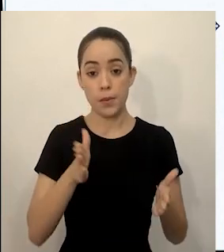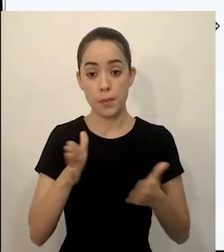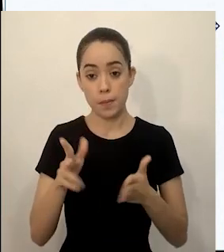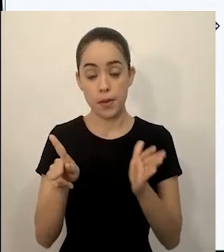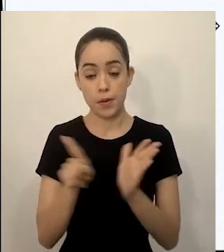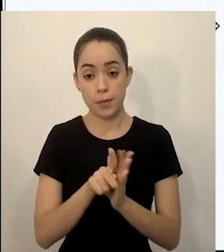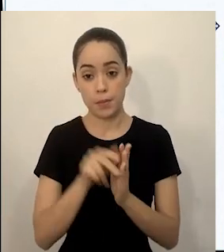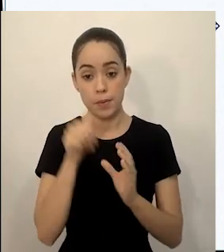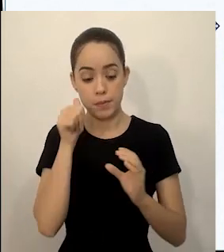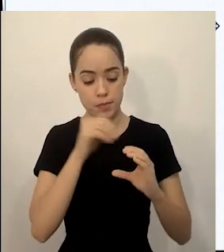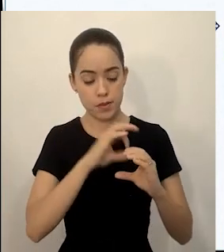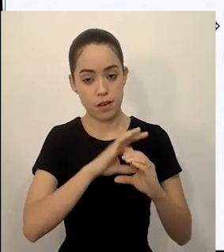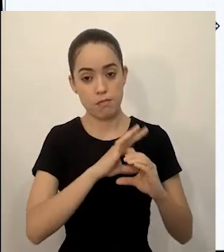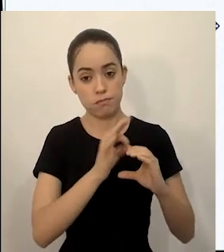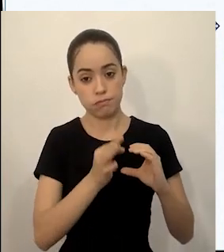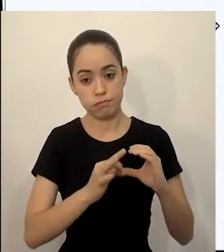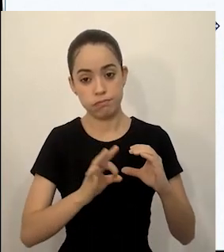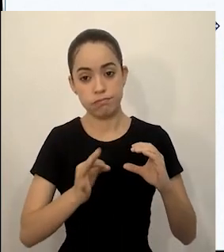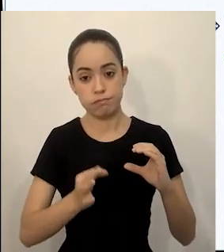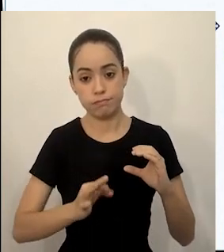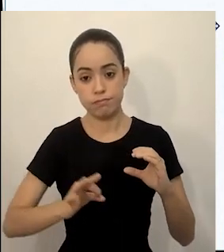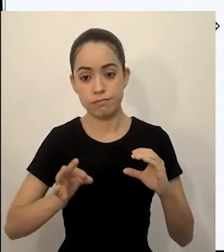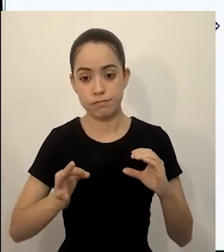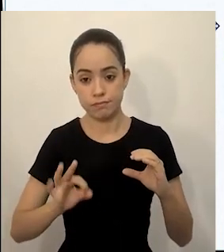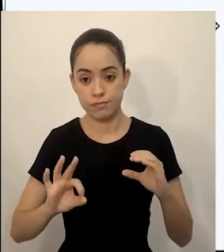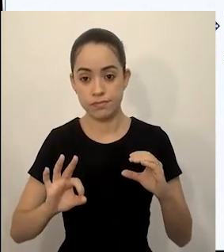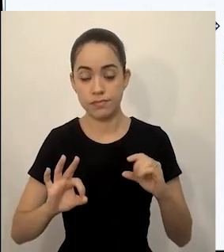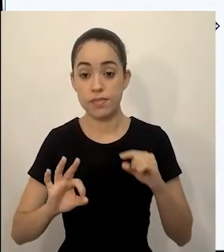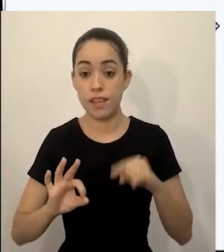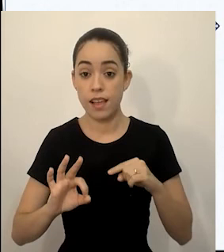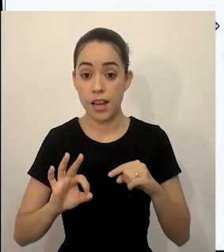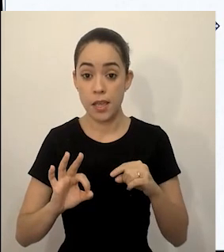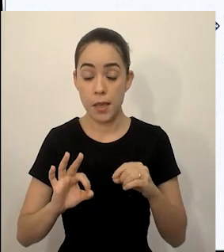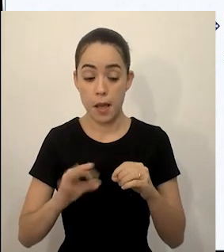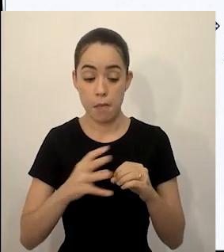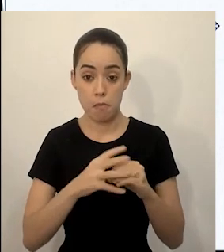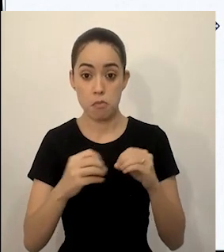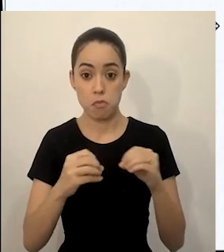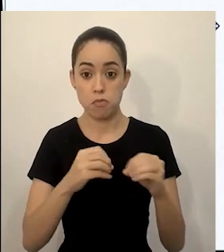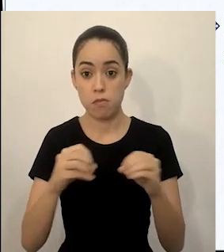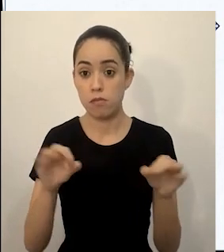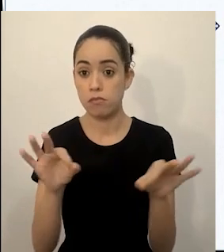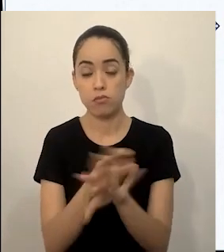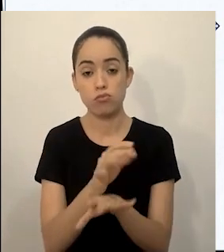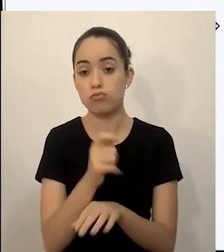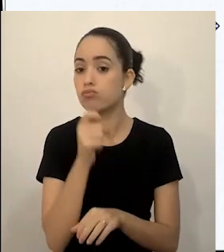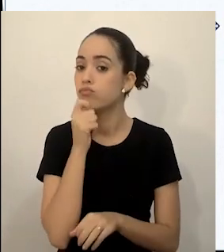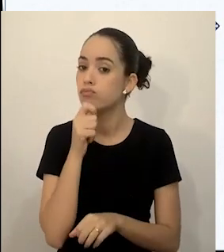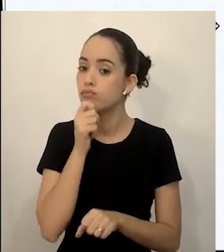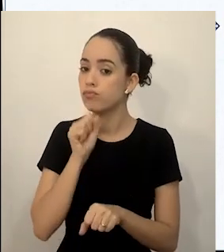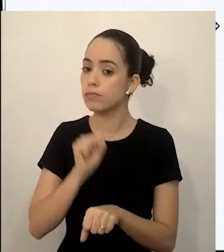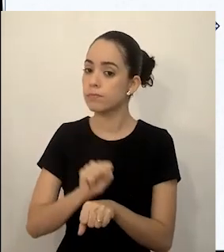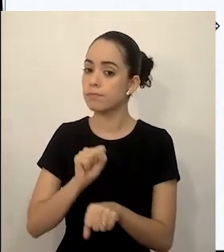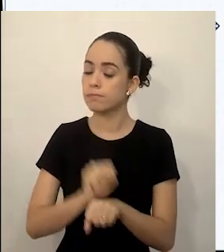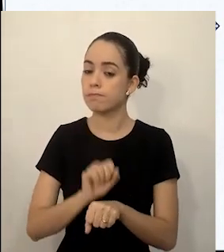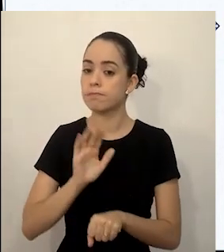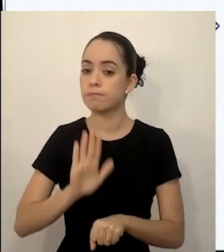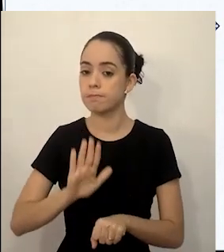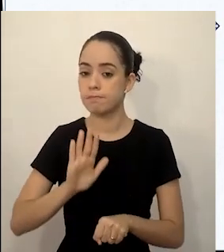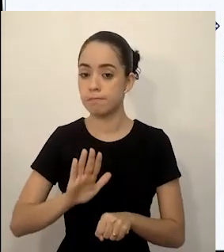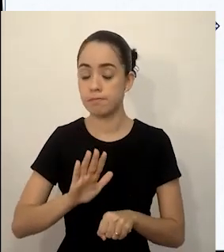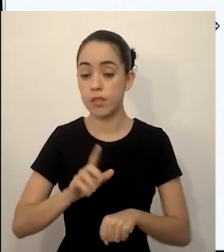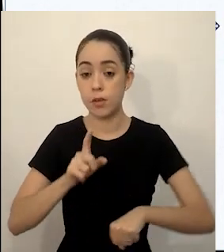Contudo, na ovulação, a meiose ainda não será completada, ou